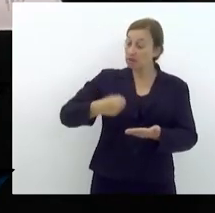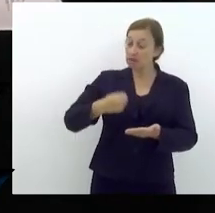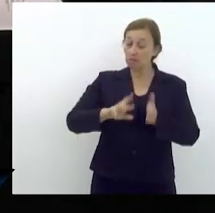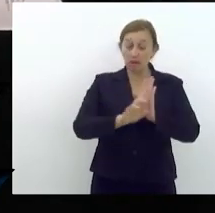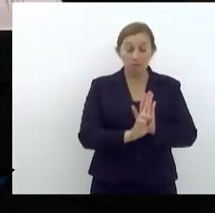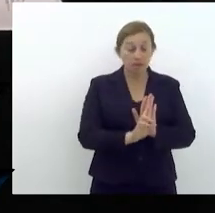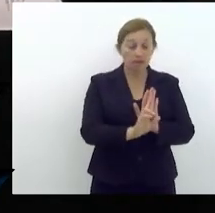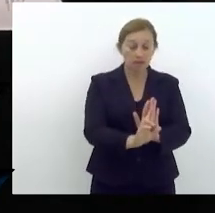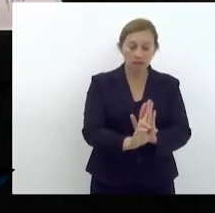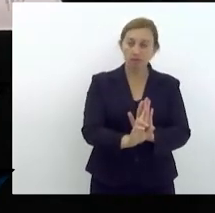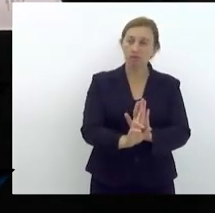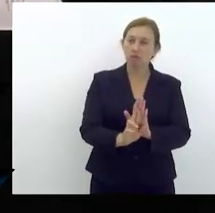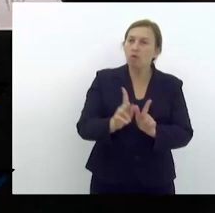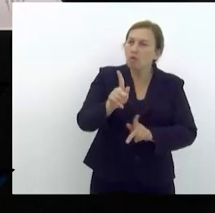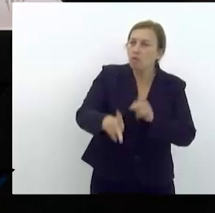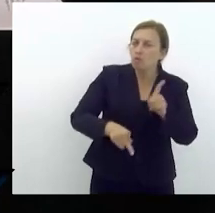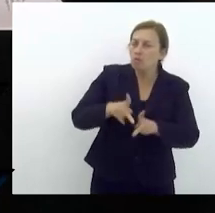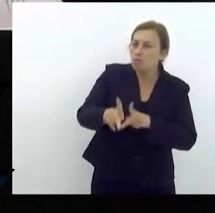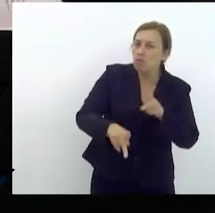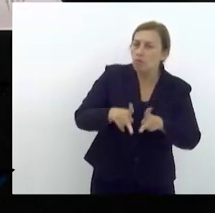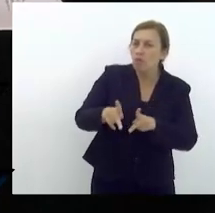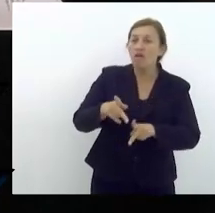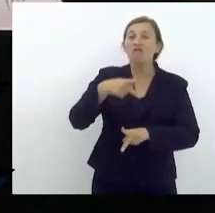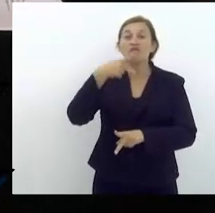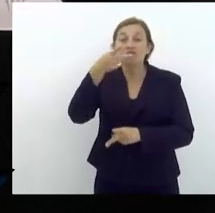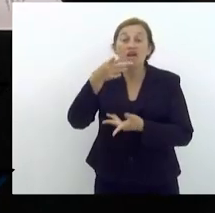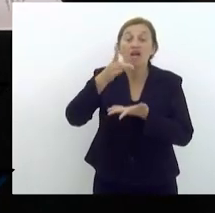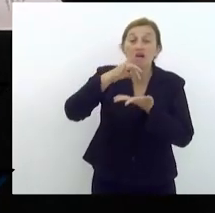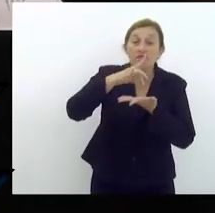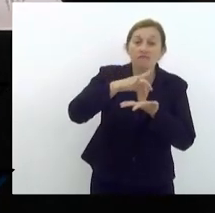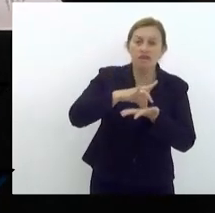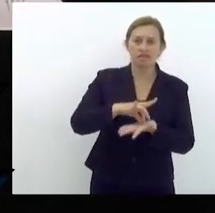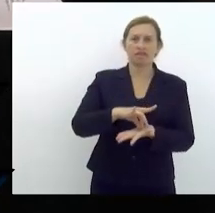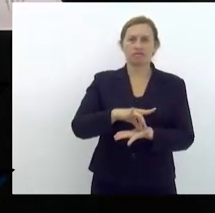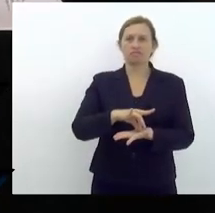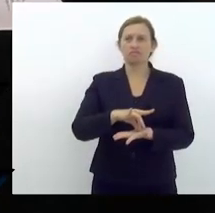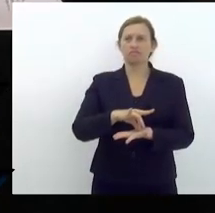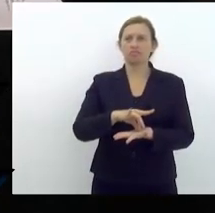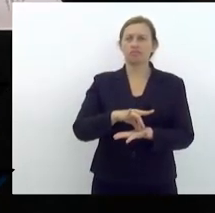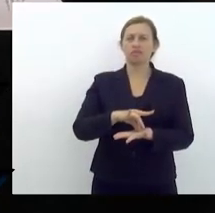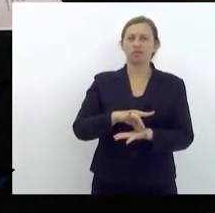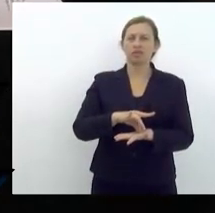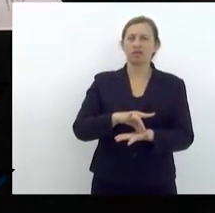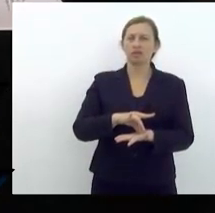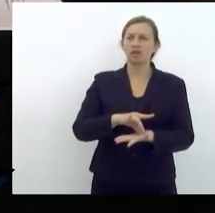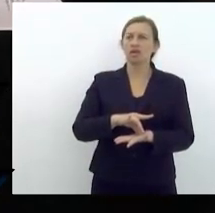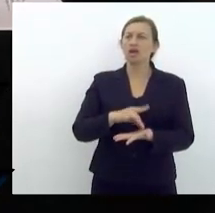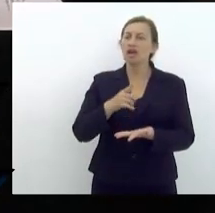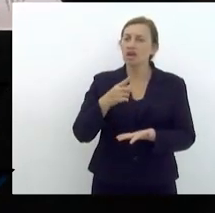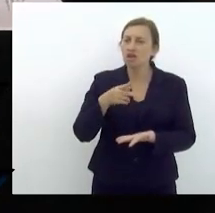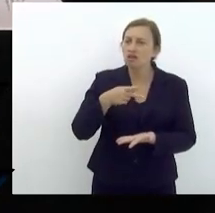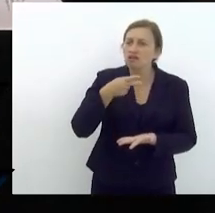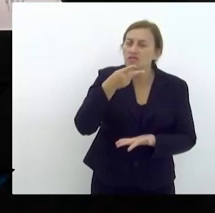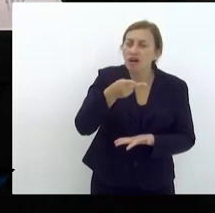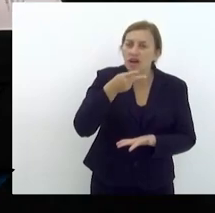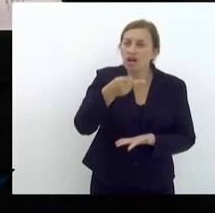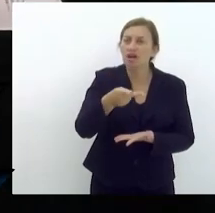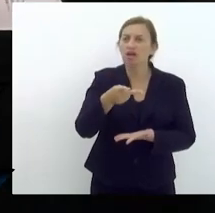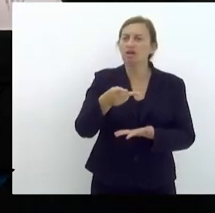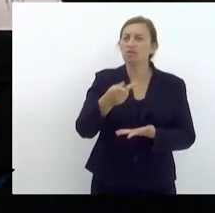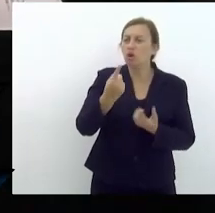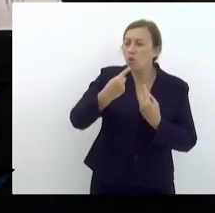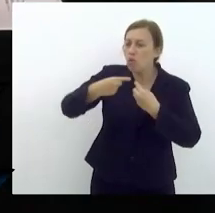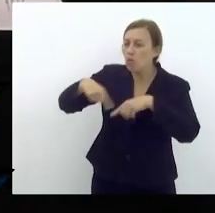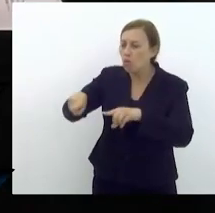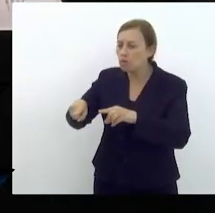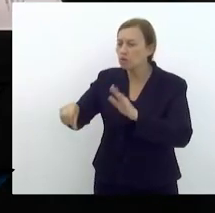povo é para que falemos a verdade é que é para que nos manifestemos contra